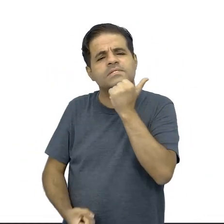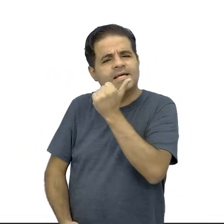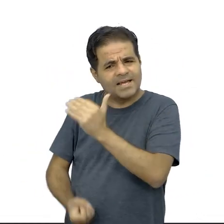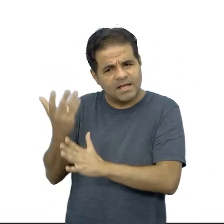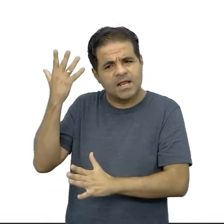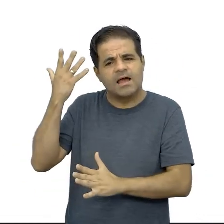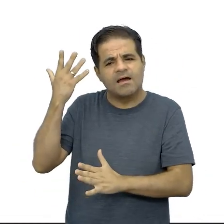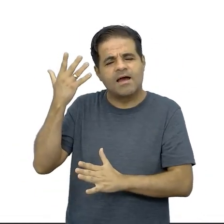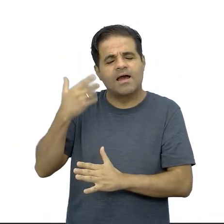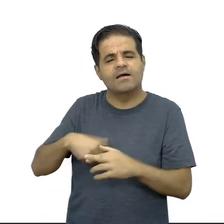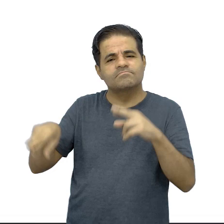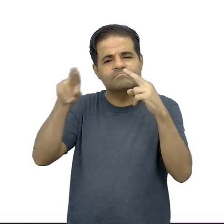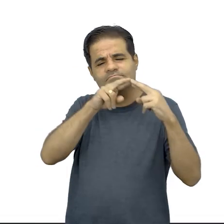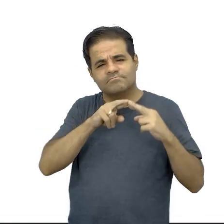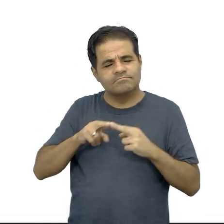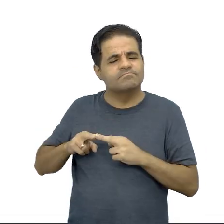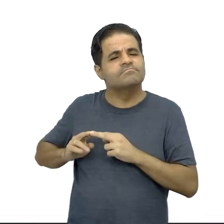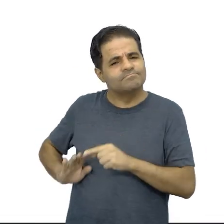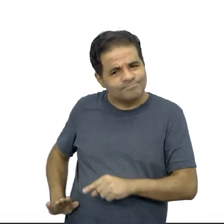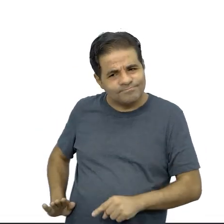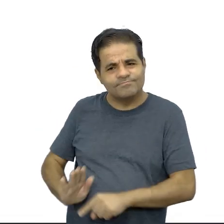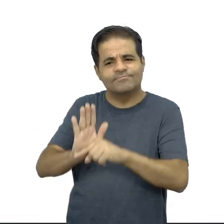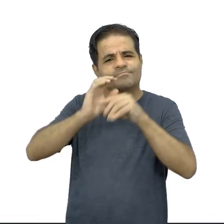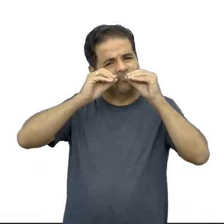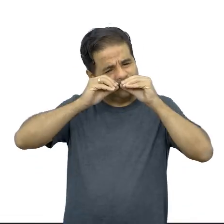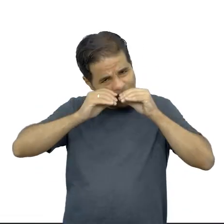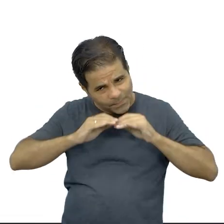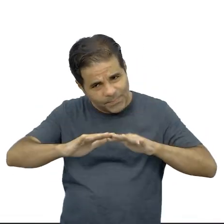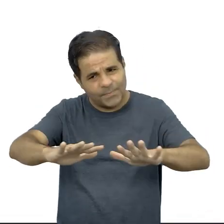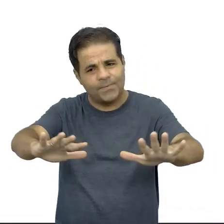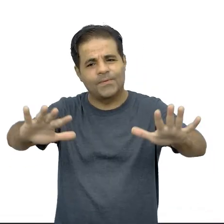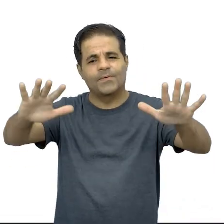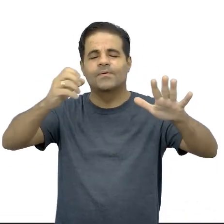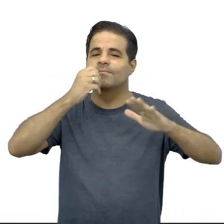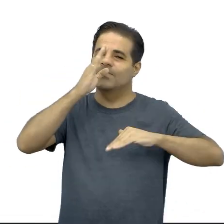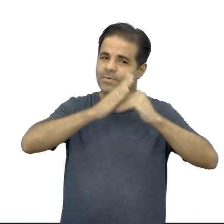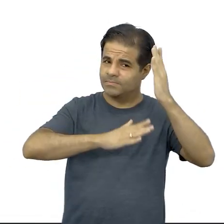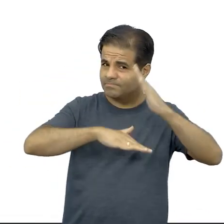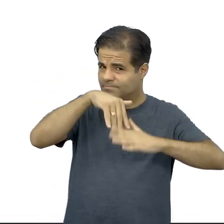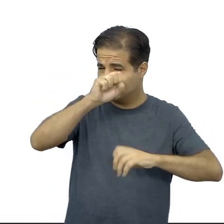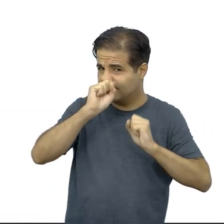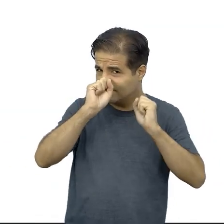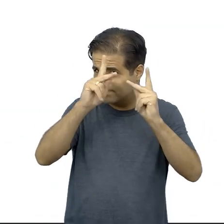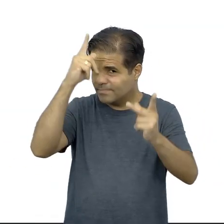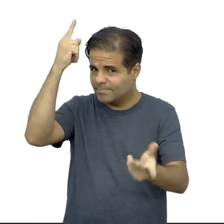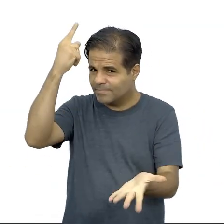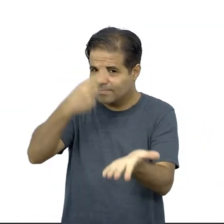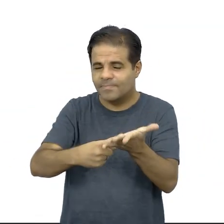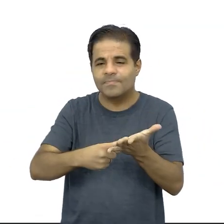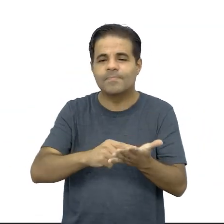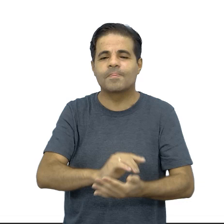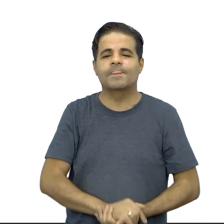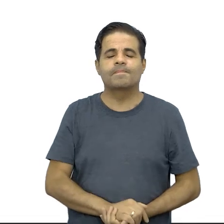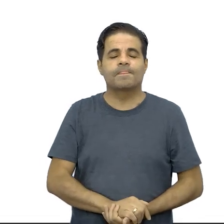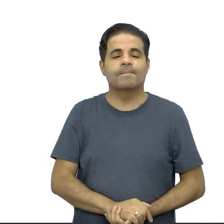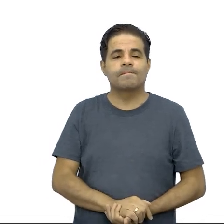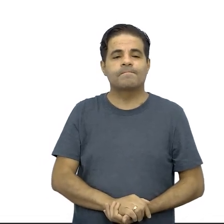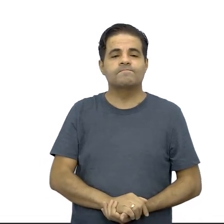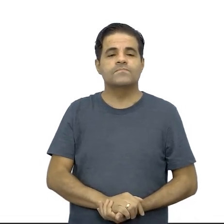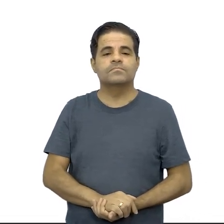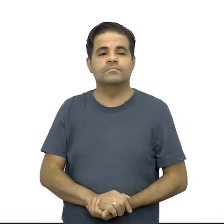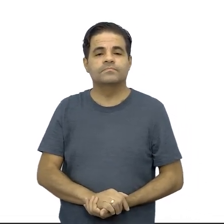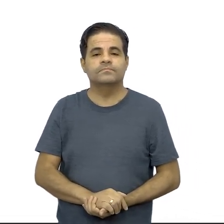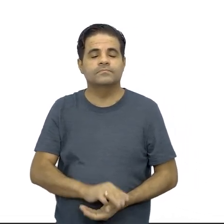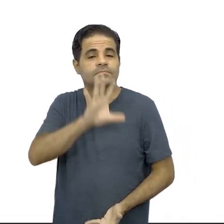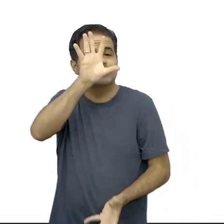nossa grande rede de colaboração e disseminação de boas práticas, ok? Bom, então vamos para